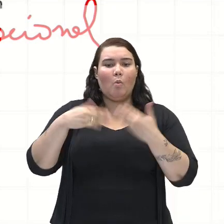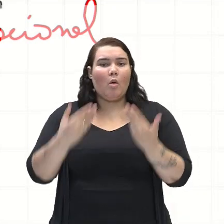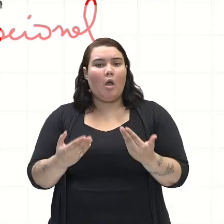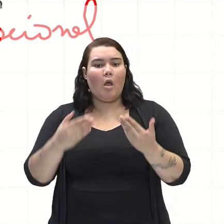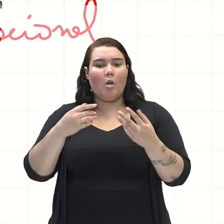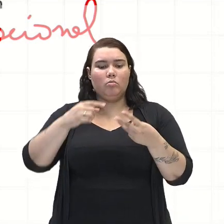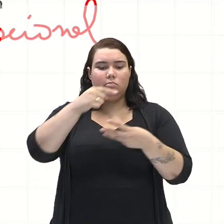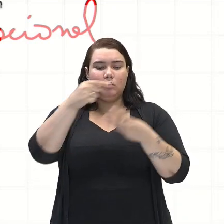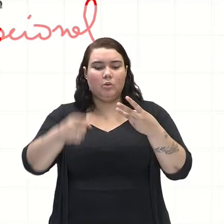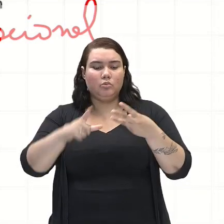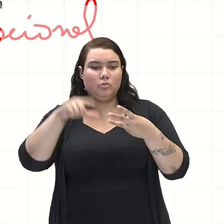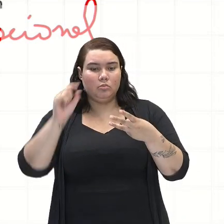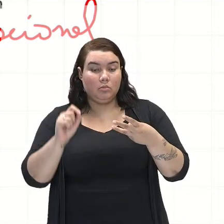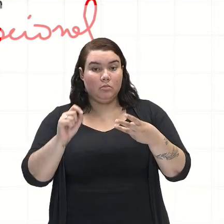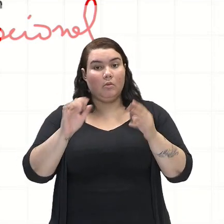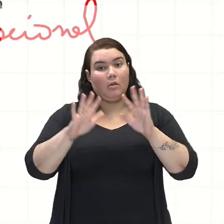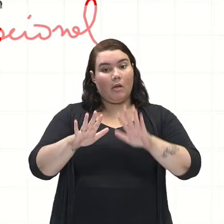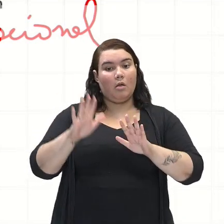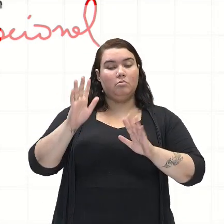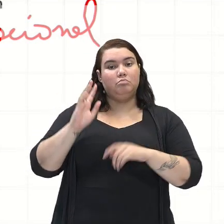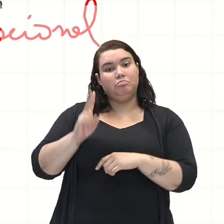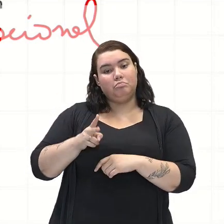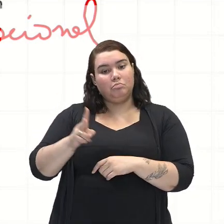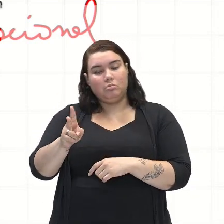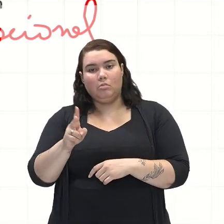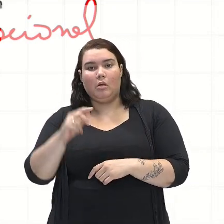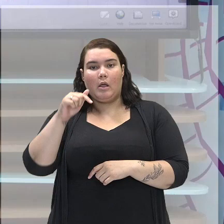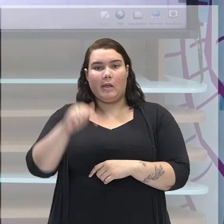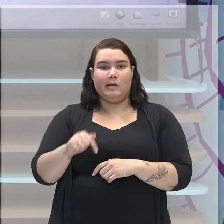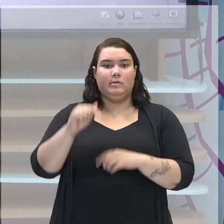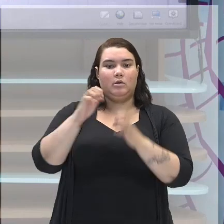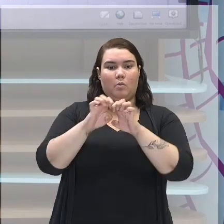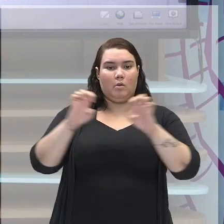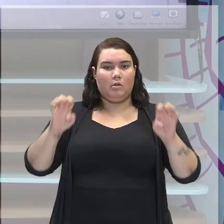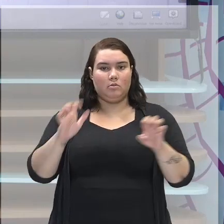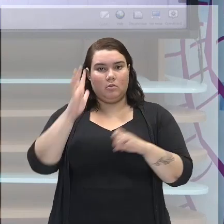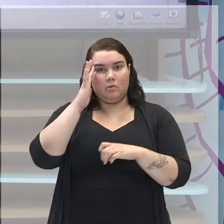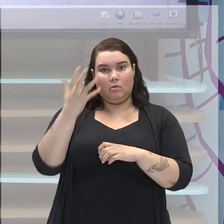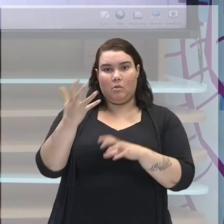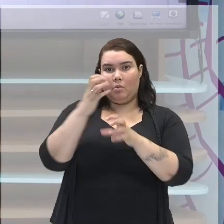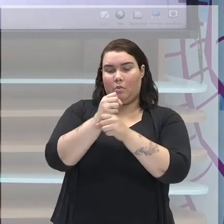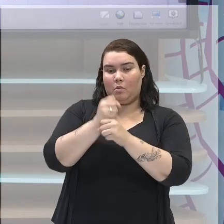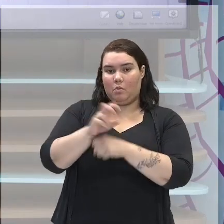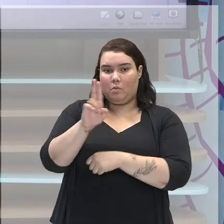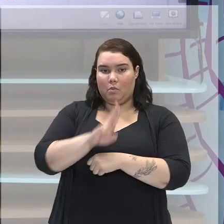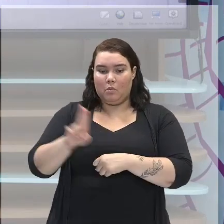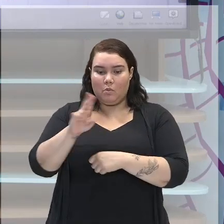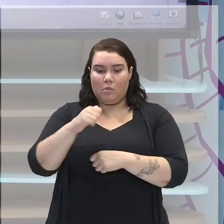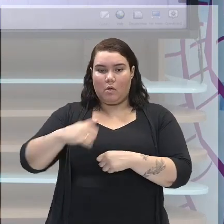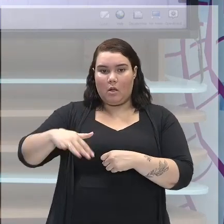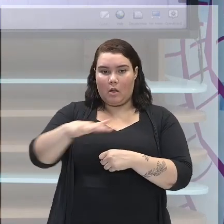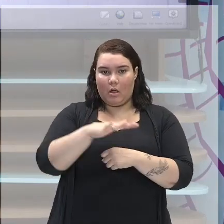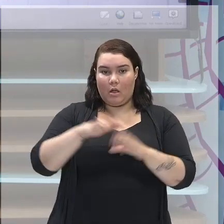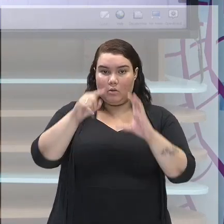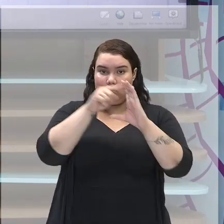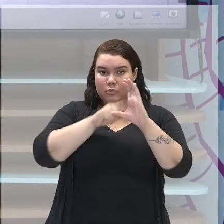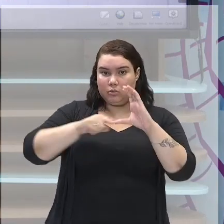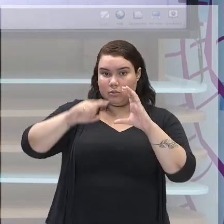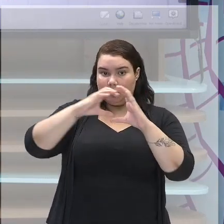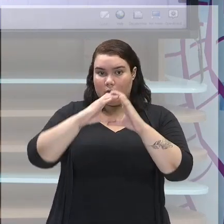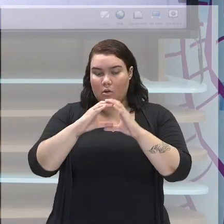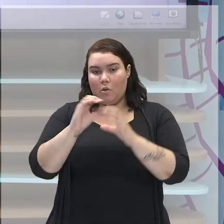tomar quando não tem? Normalmente, os problemas que envolvem a questão da área do círculo